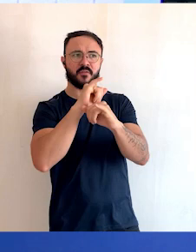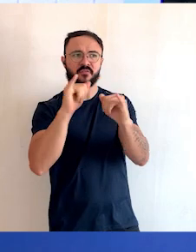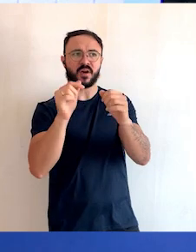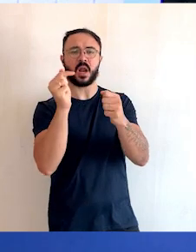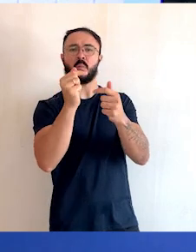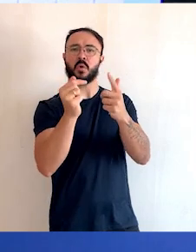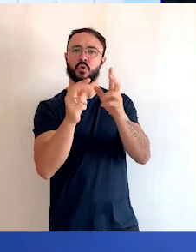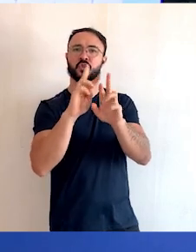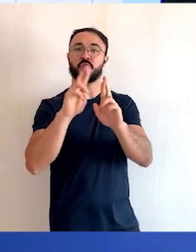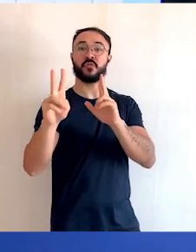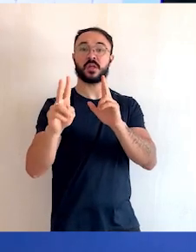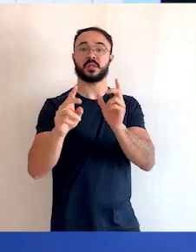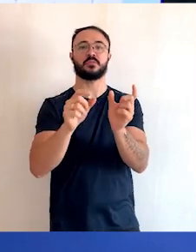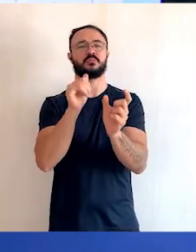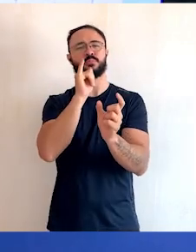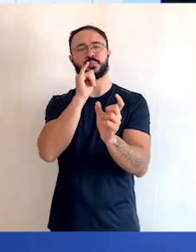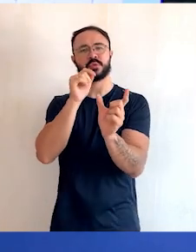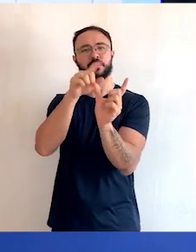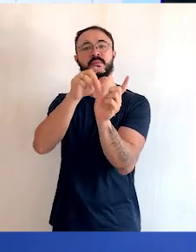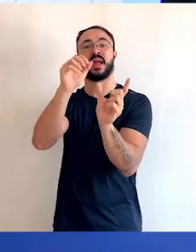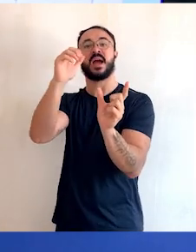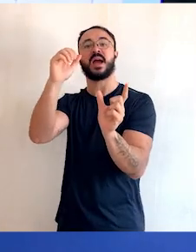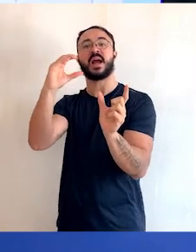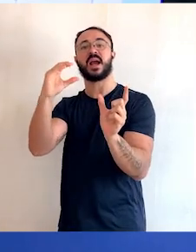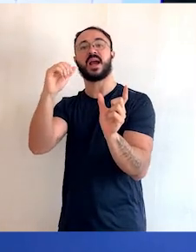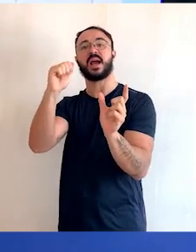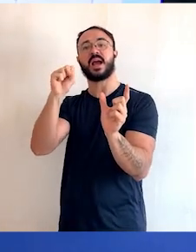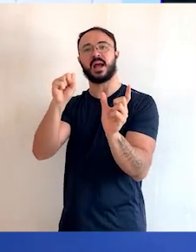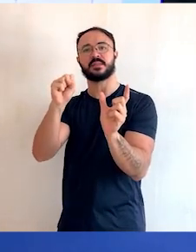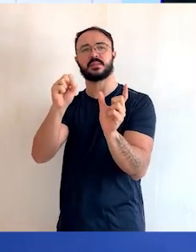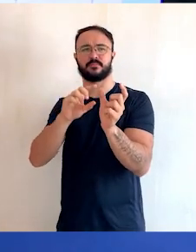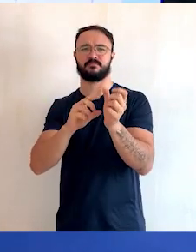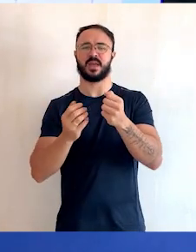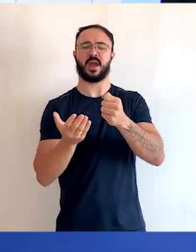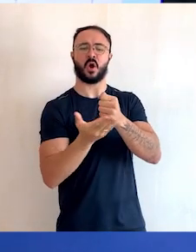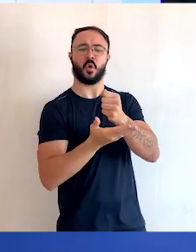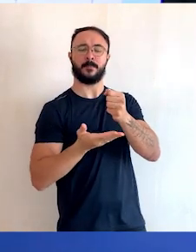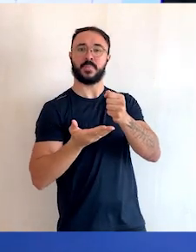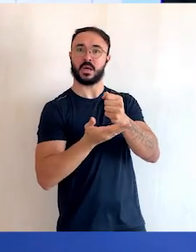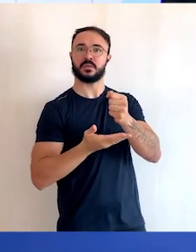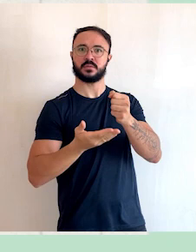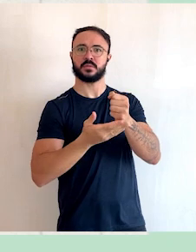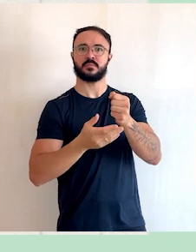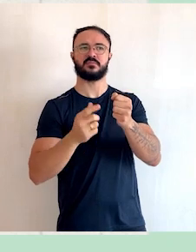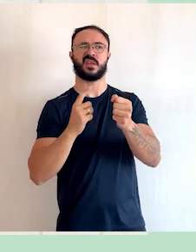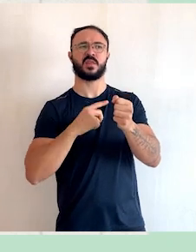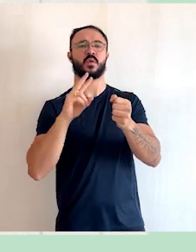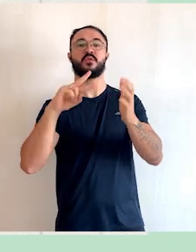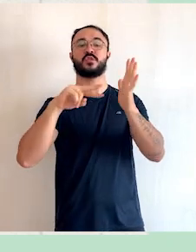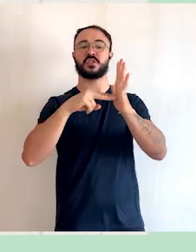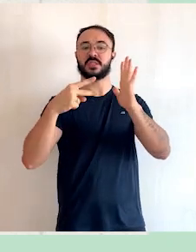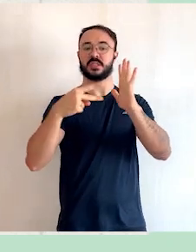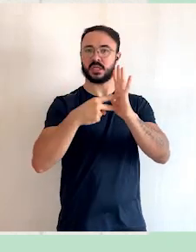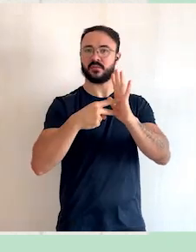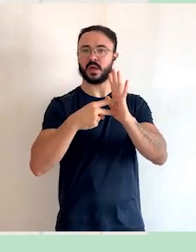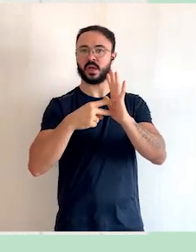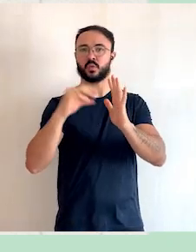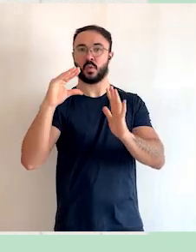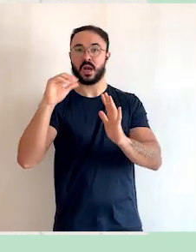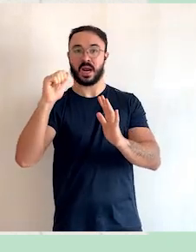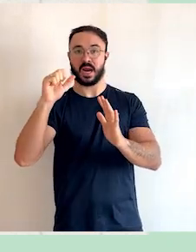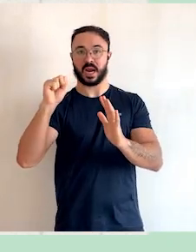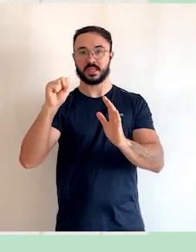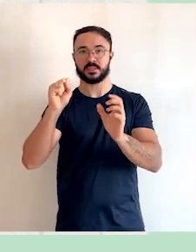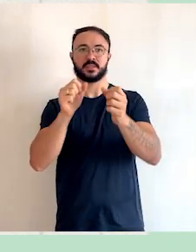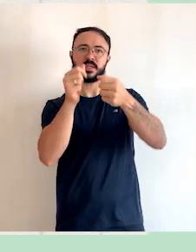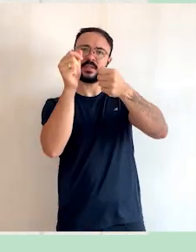Por exemplo, cas. Este é o elemento base da palavra, ou seja, aquele que contém o significado, e é ele quem